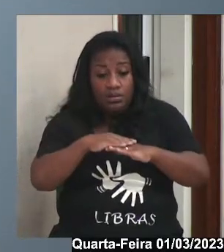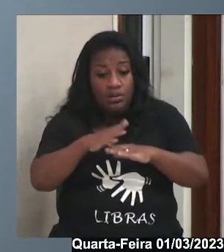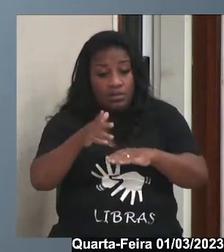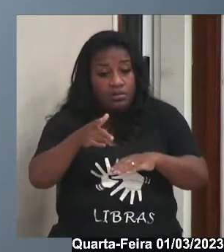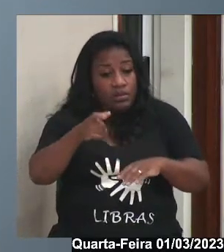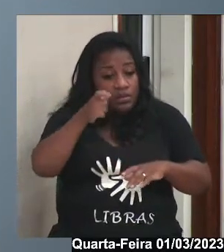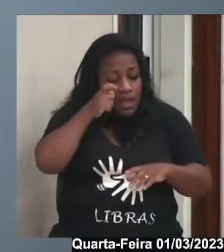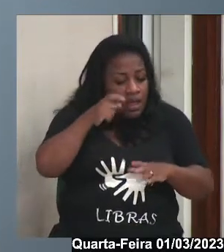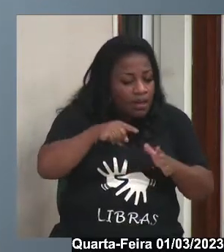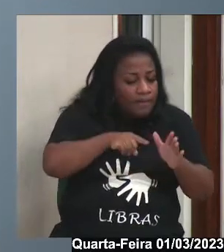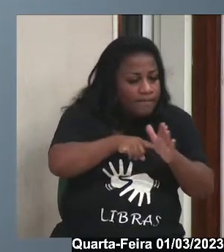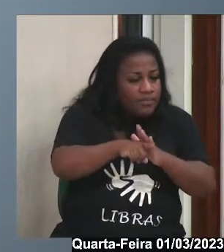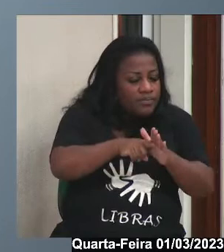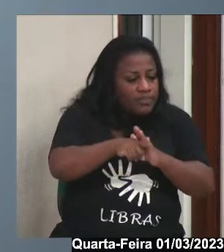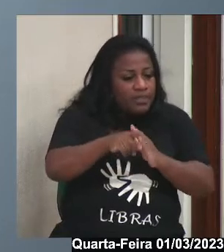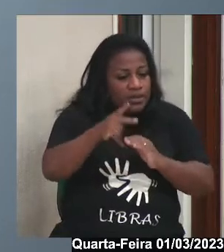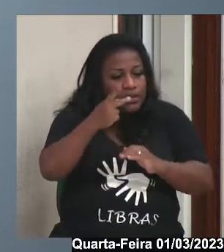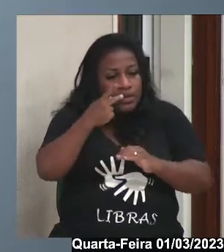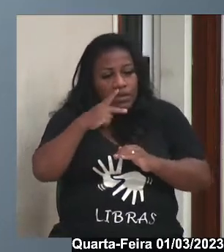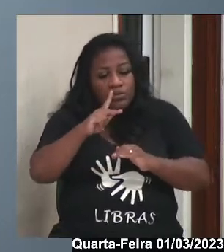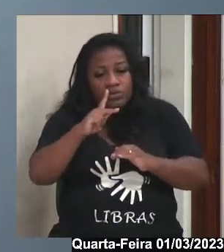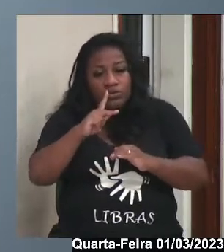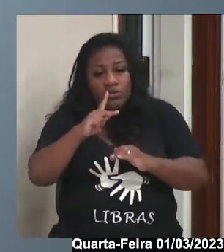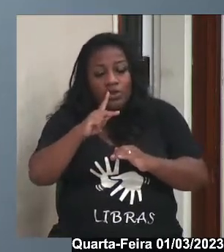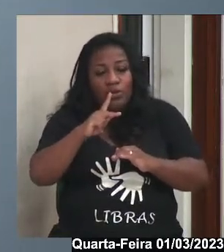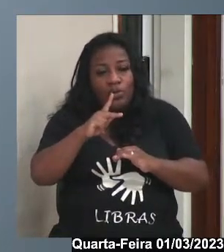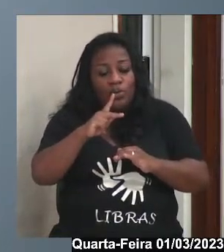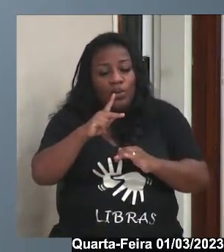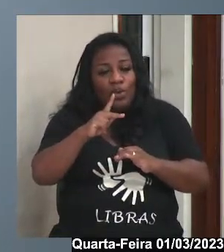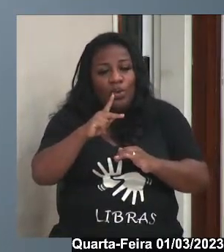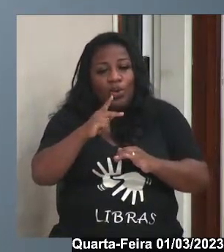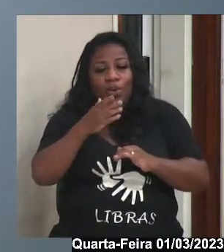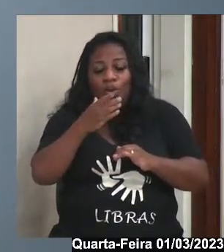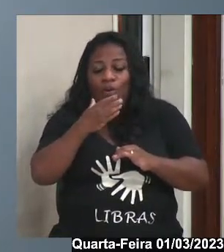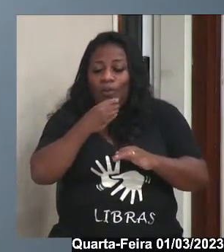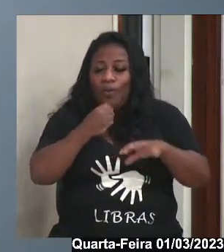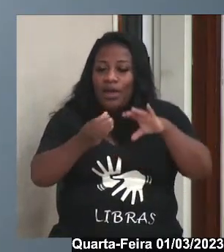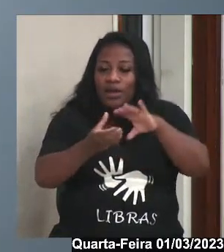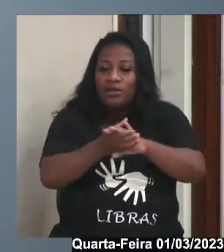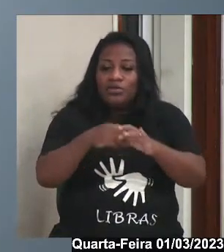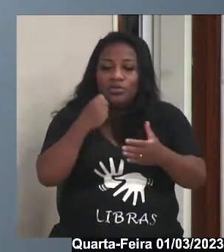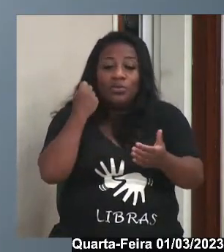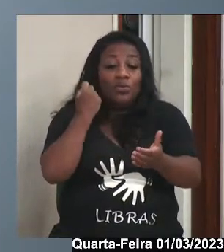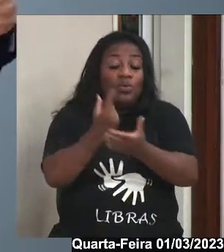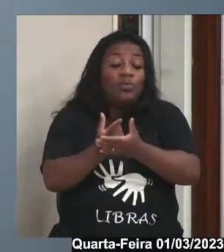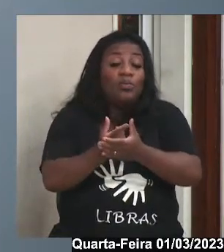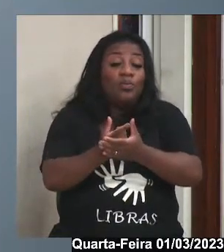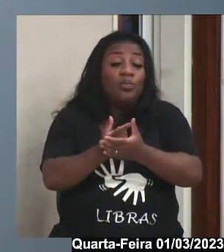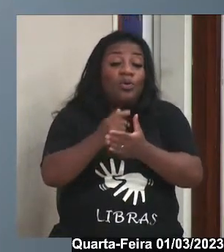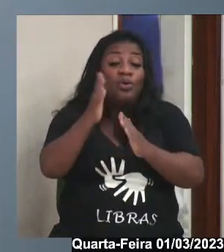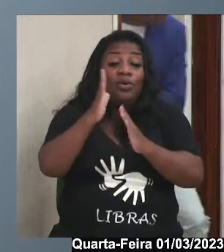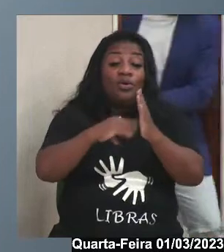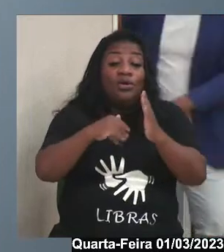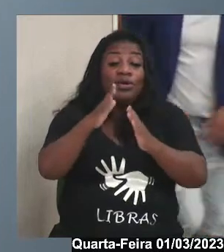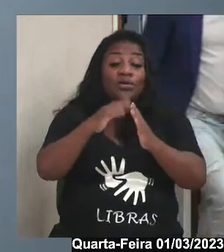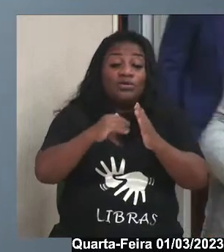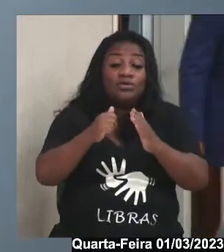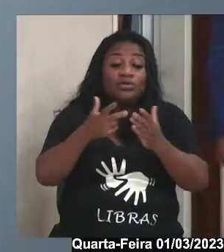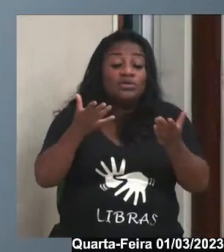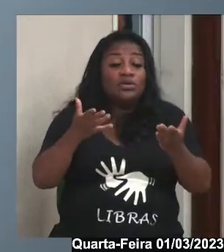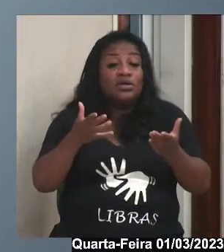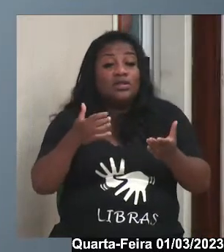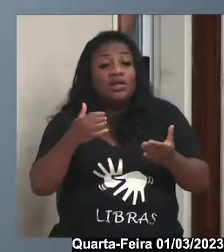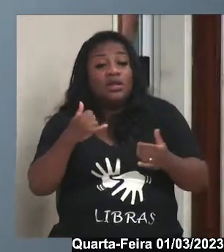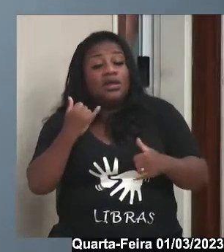vai investigar, a senhora vai descobrir que o seu marido não comprou nem a tinta para fazer a pintura da casa. E o pior, gastou a tinta